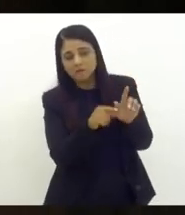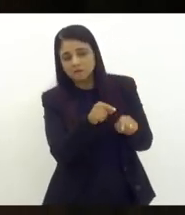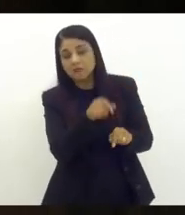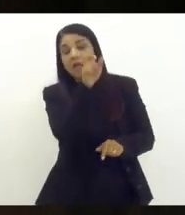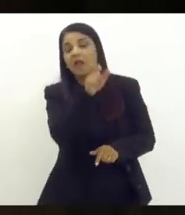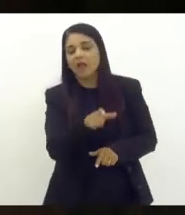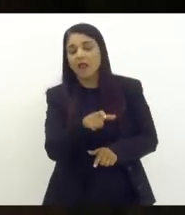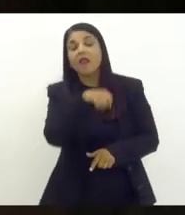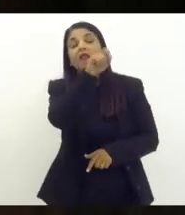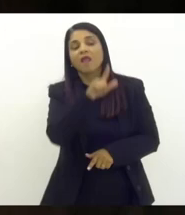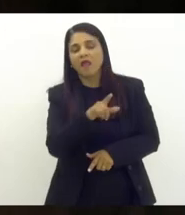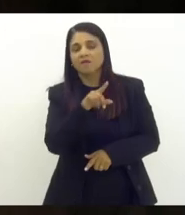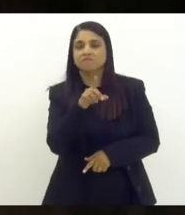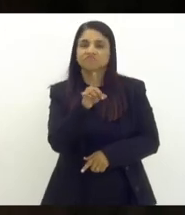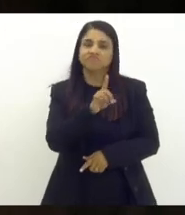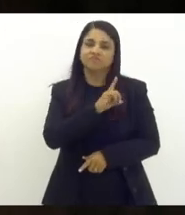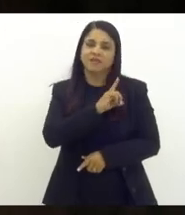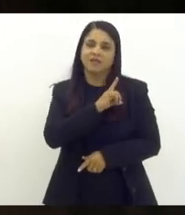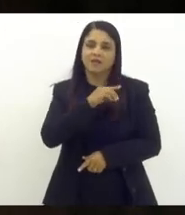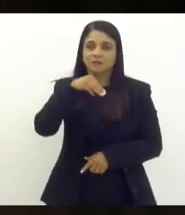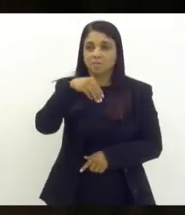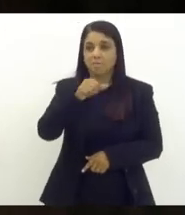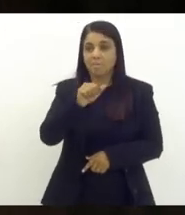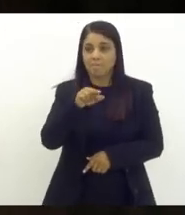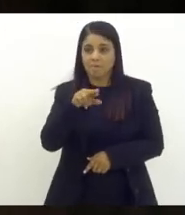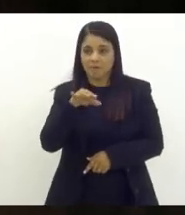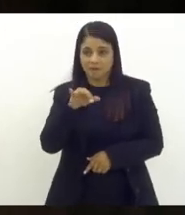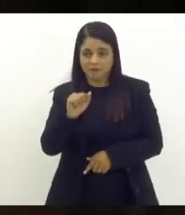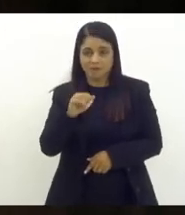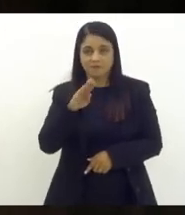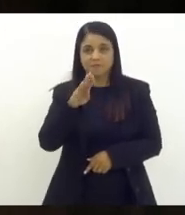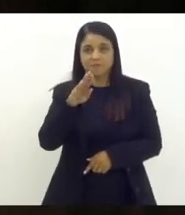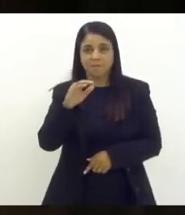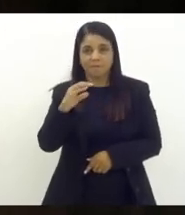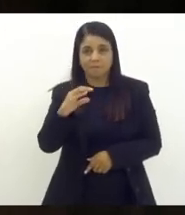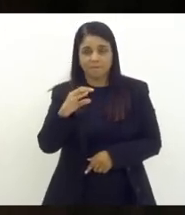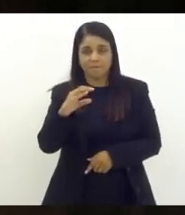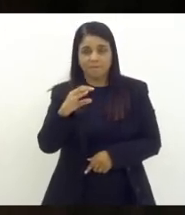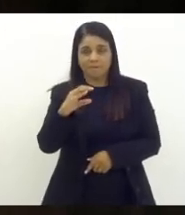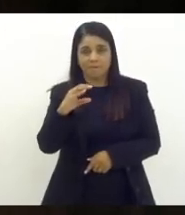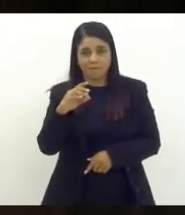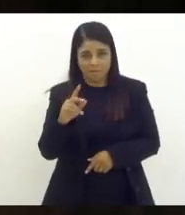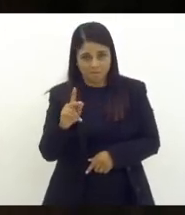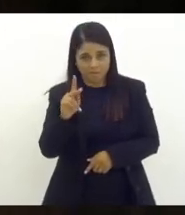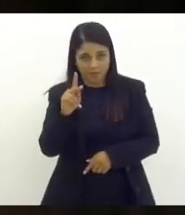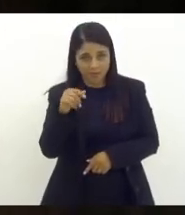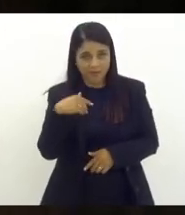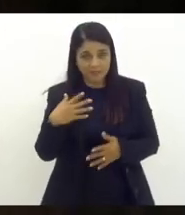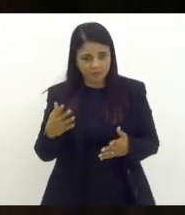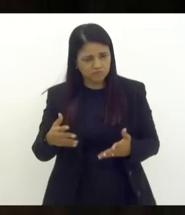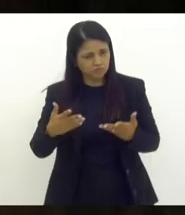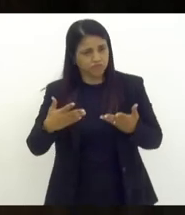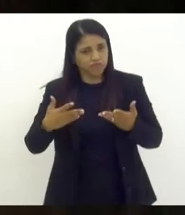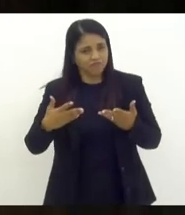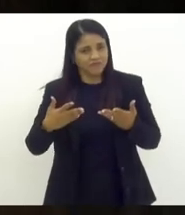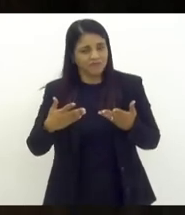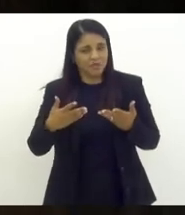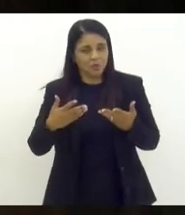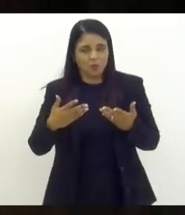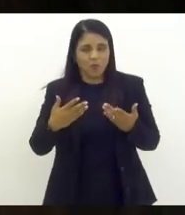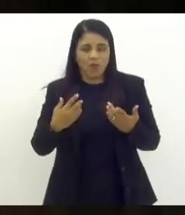delegada mácia Becker eh se entusiasmaram e a gente pode ver aqui não nada